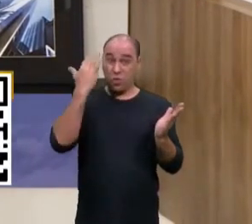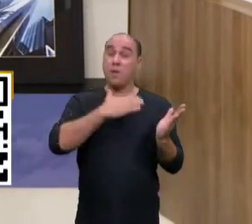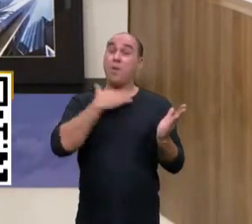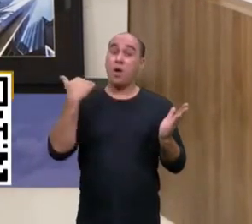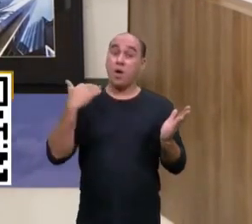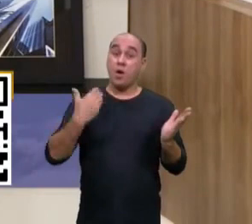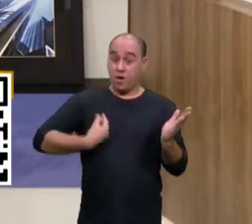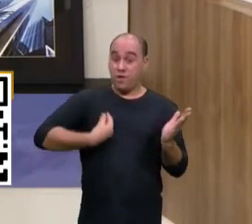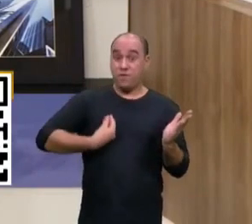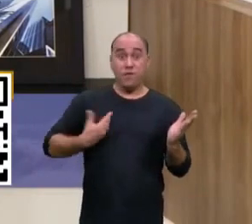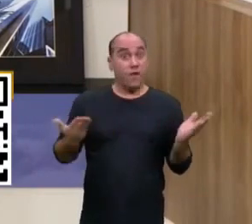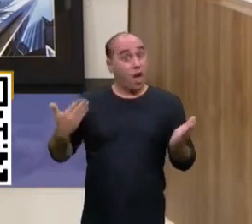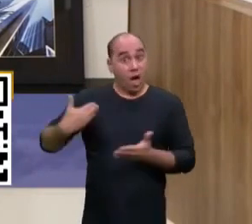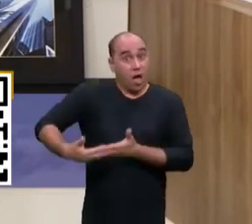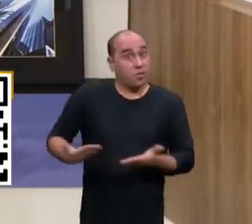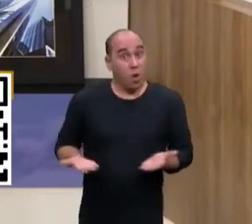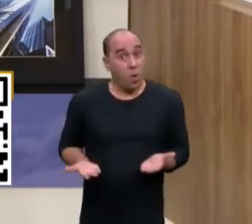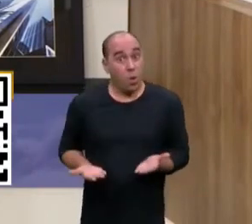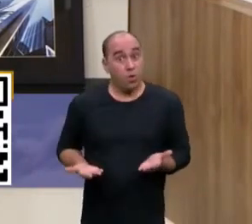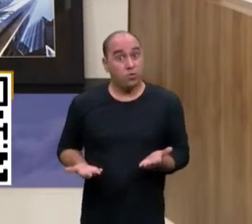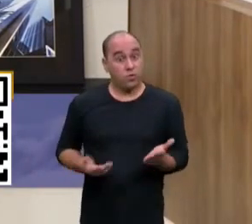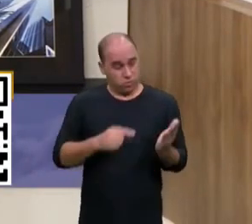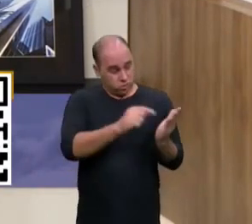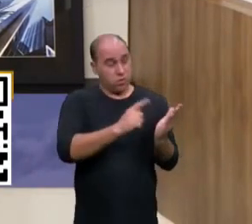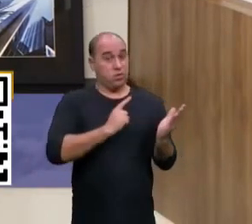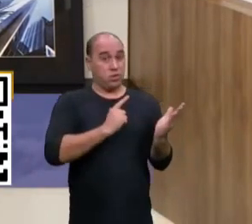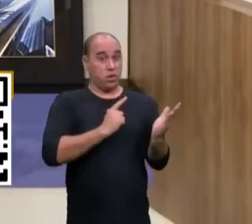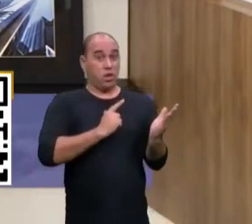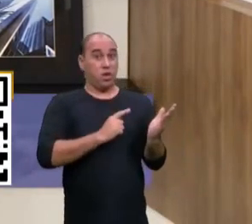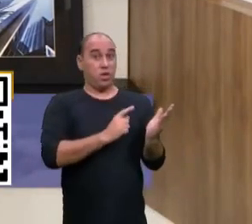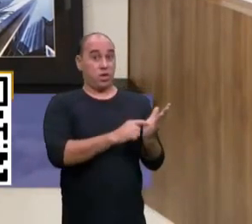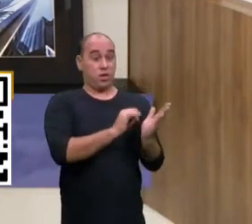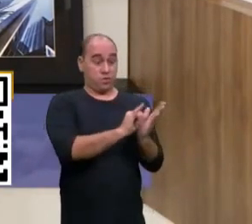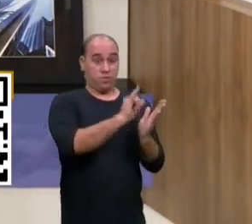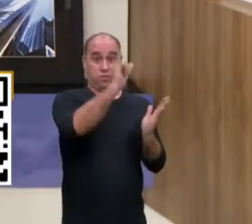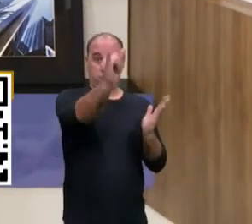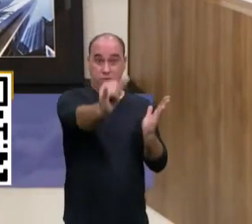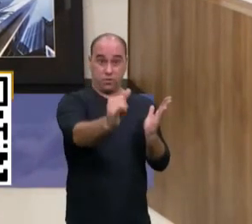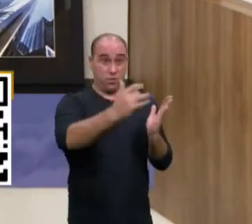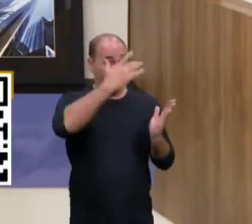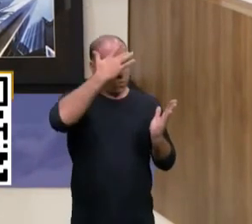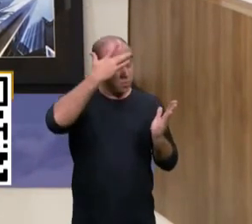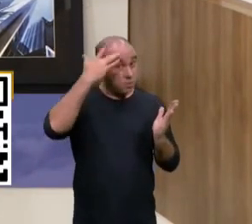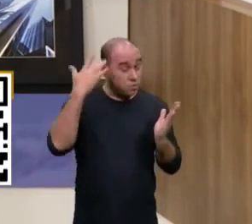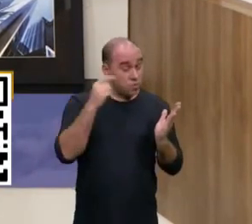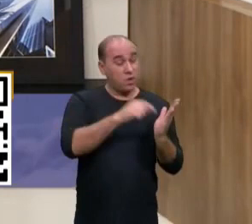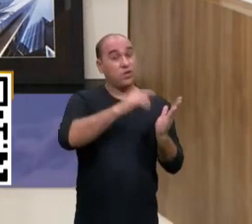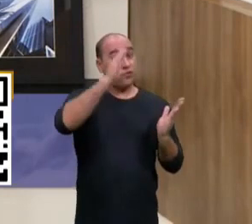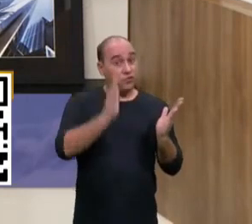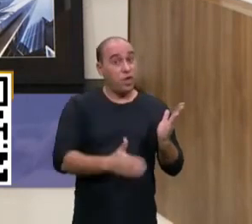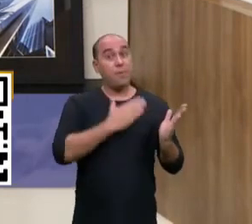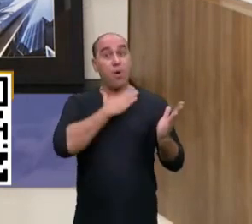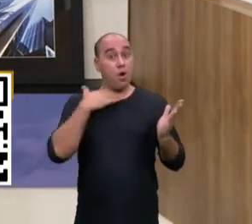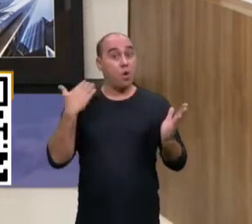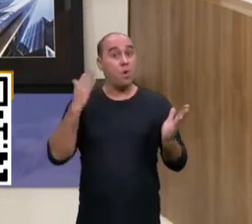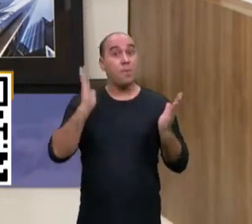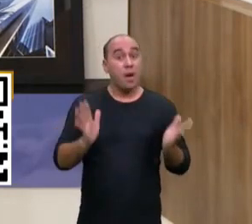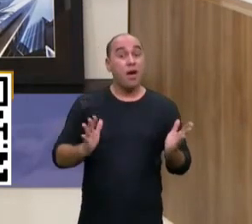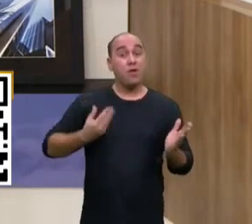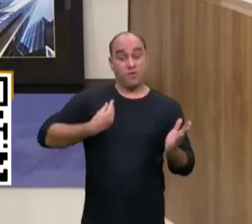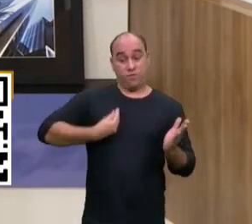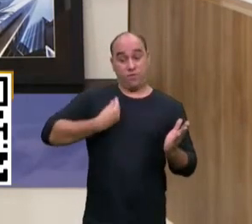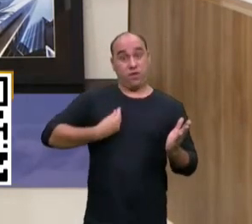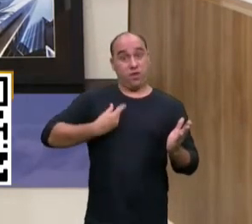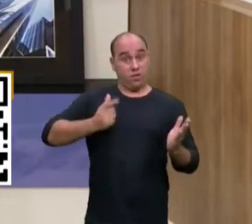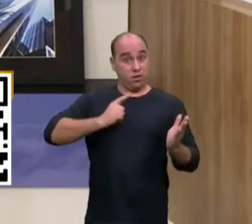nossa pergunta o que acontece com a pessoa depois que ela morre eu tenho aqui a informação de alguém que já morreu mas